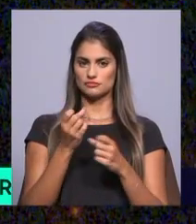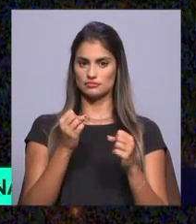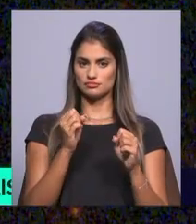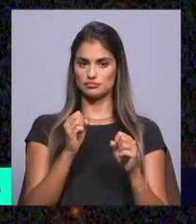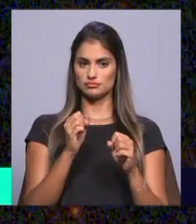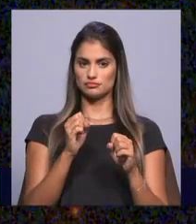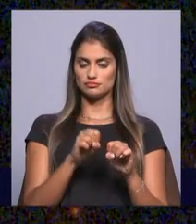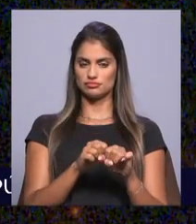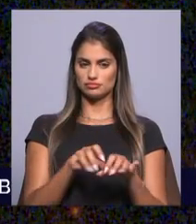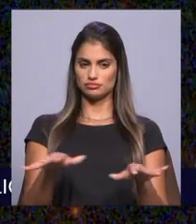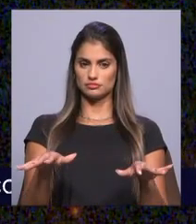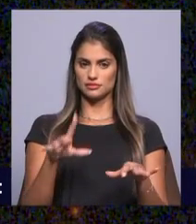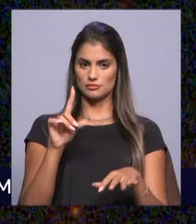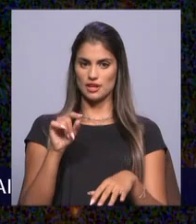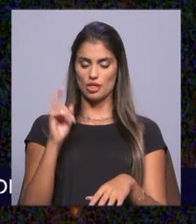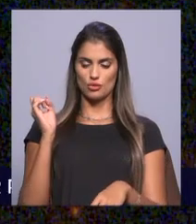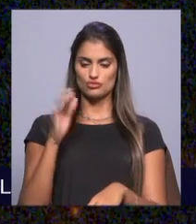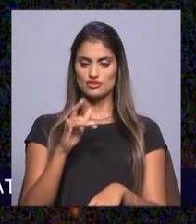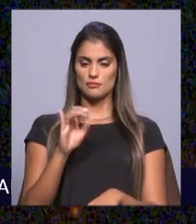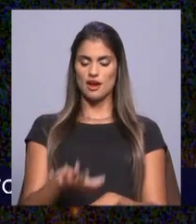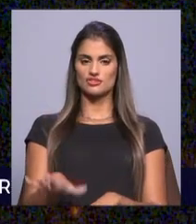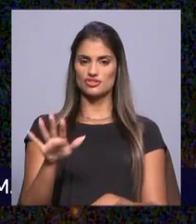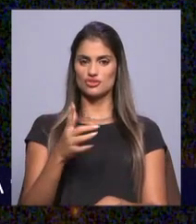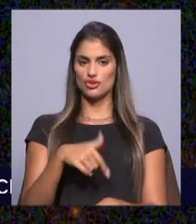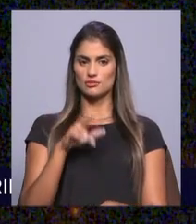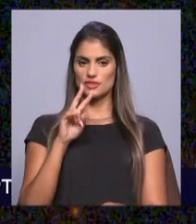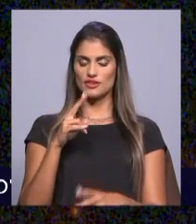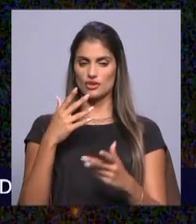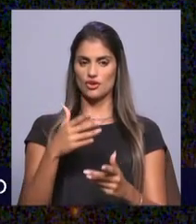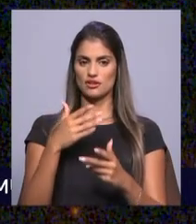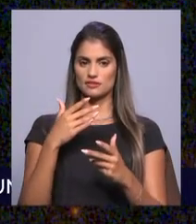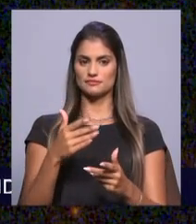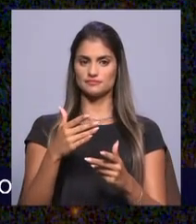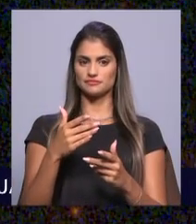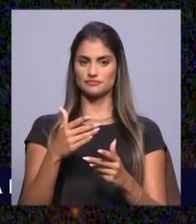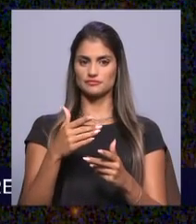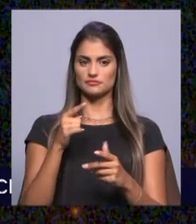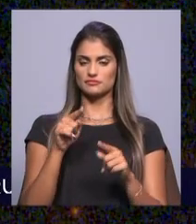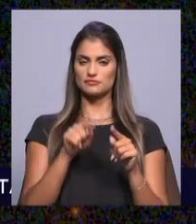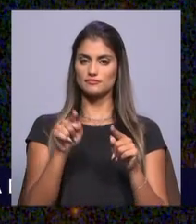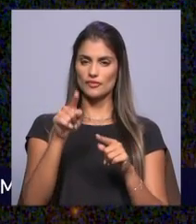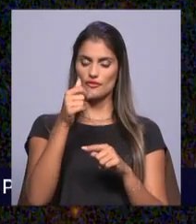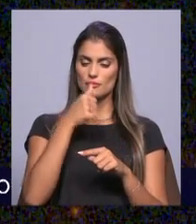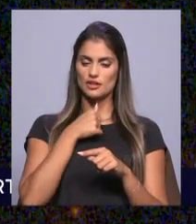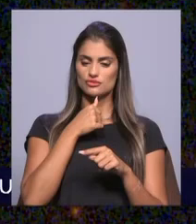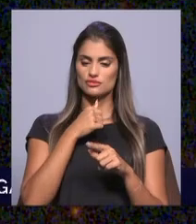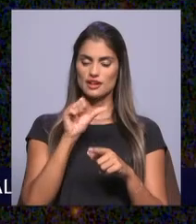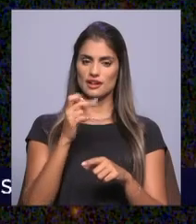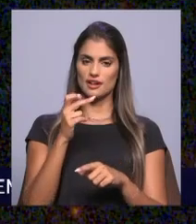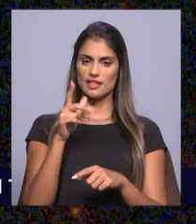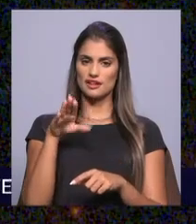ao expandir, estica também essa luz. Portanto, estas imagens que nós estamos a ver, a preciosidade estão nestes pontos vermelhos, nestas galáxias